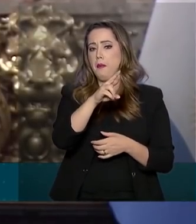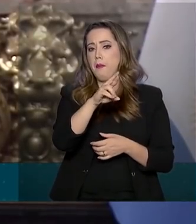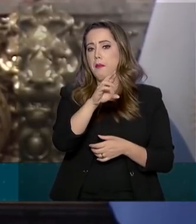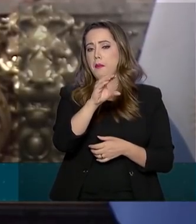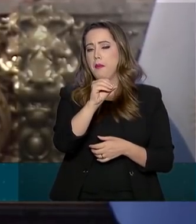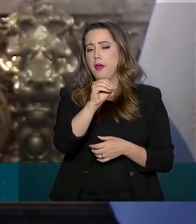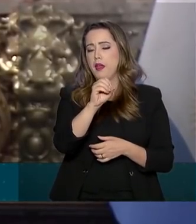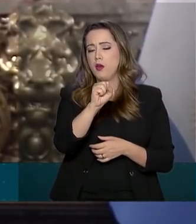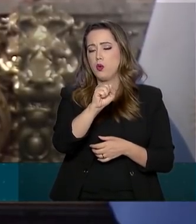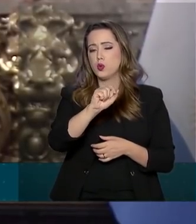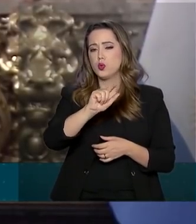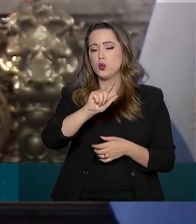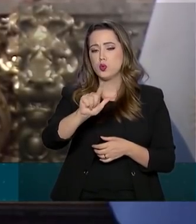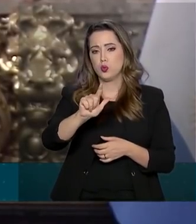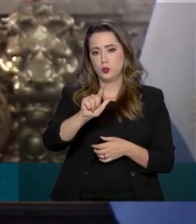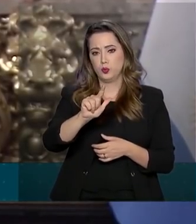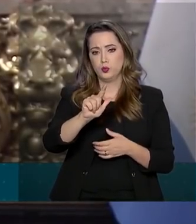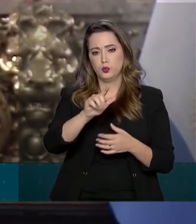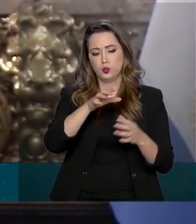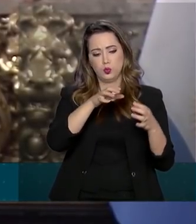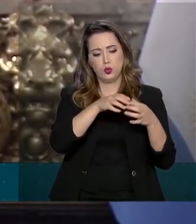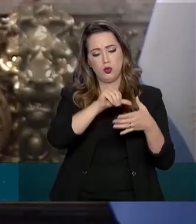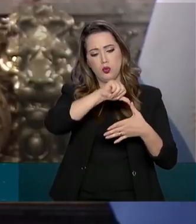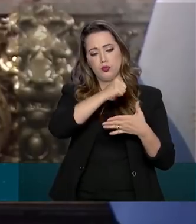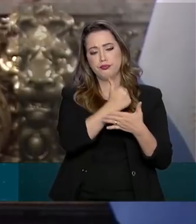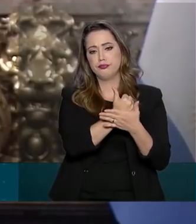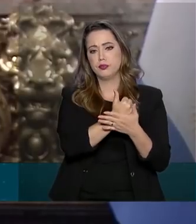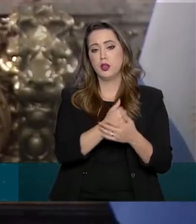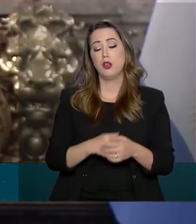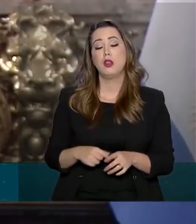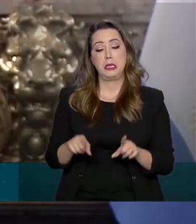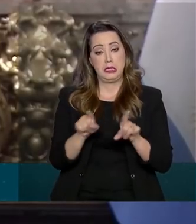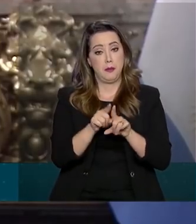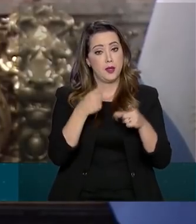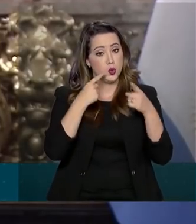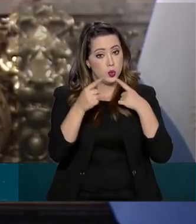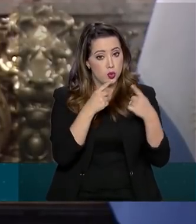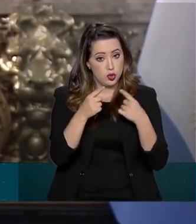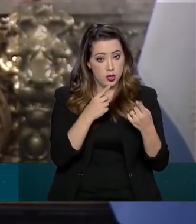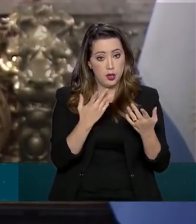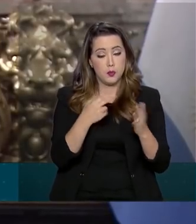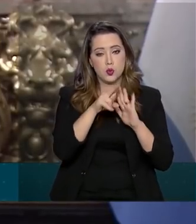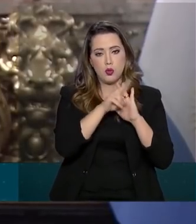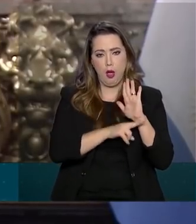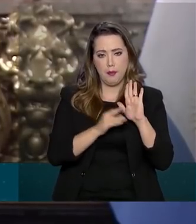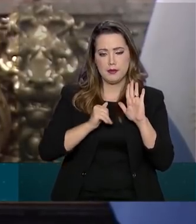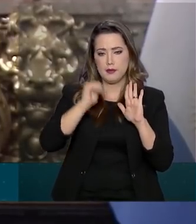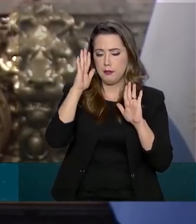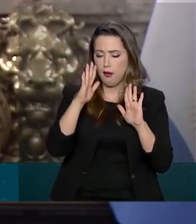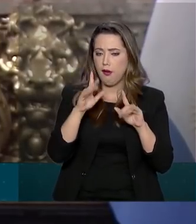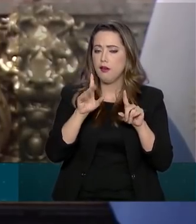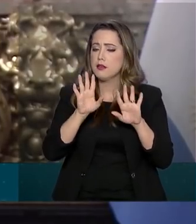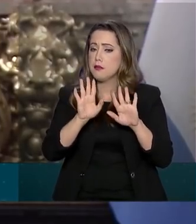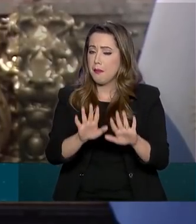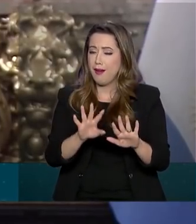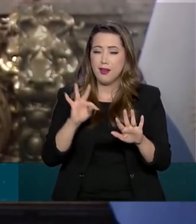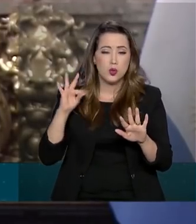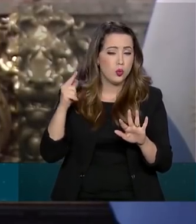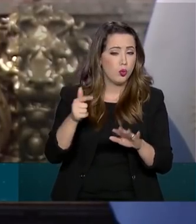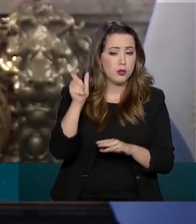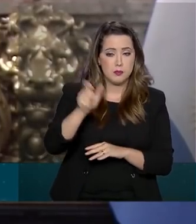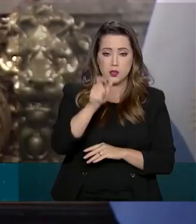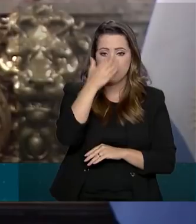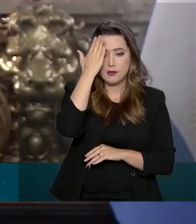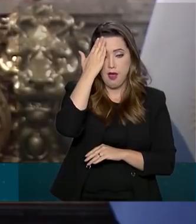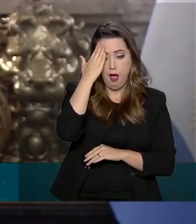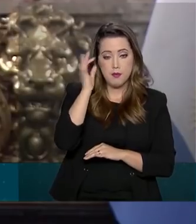Discutimos, entre outras coisas, o protocolo adicional, mas também todos sabem